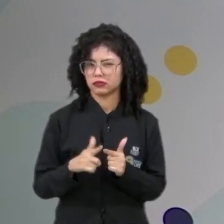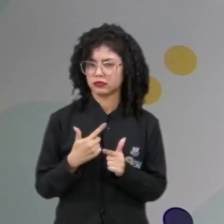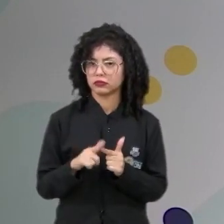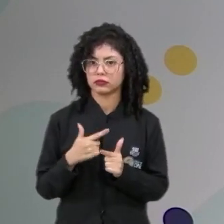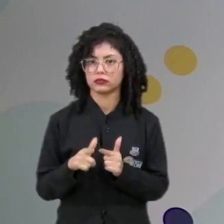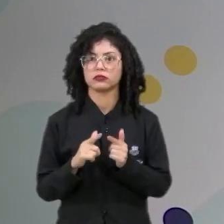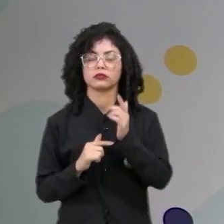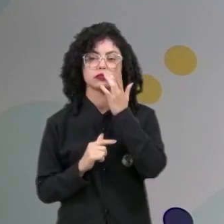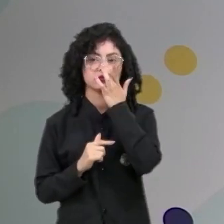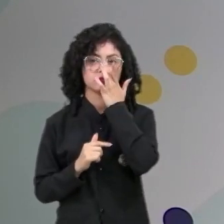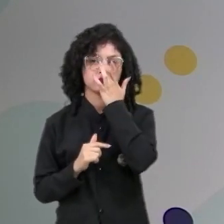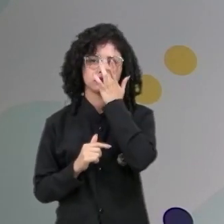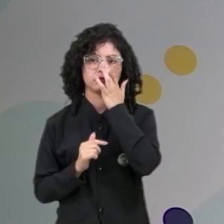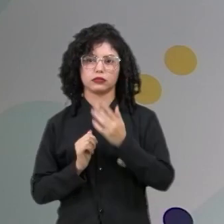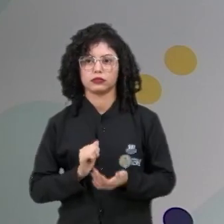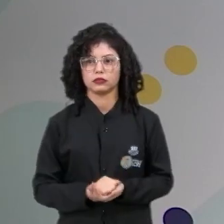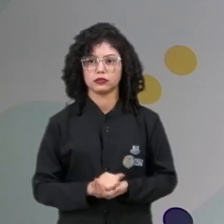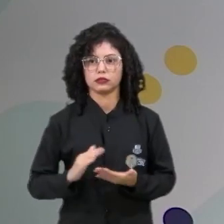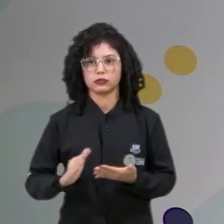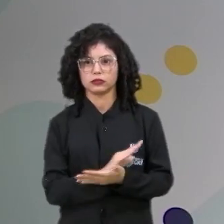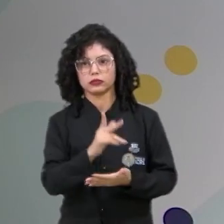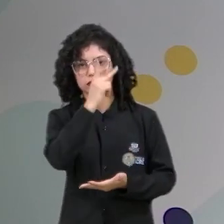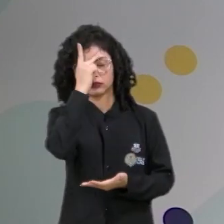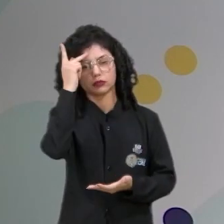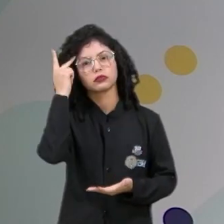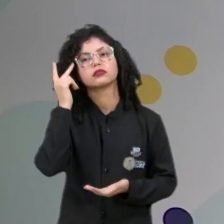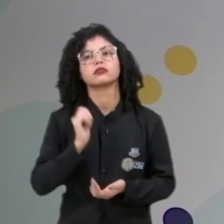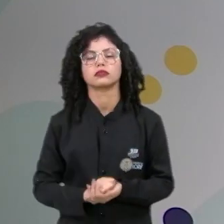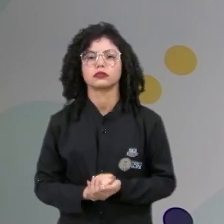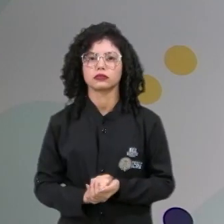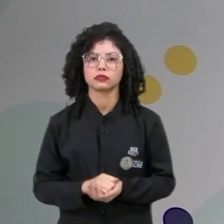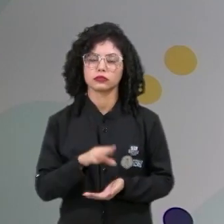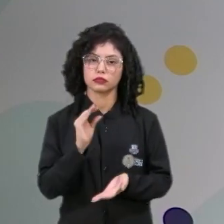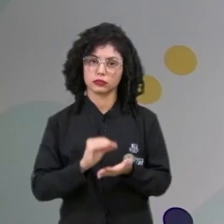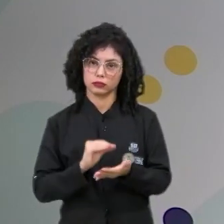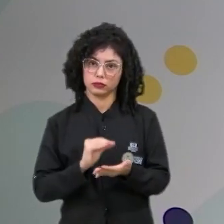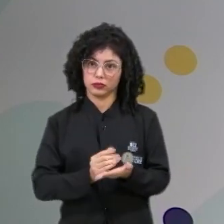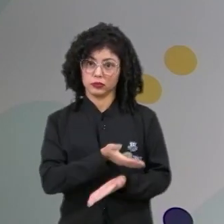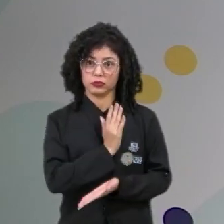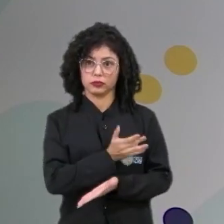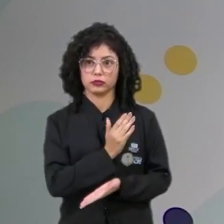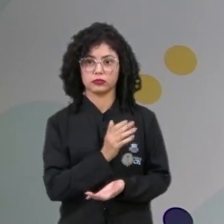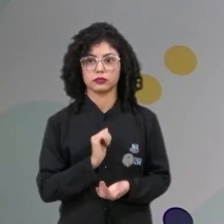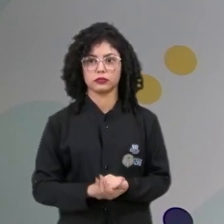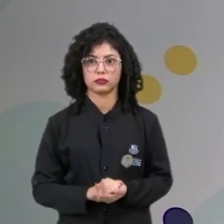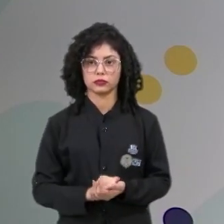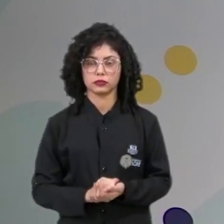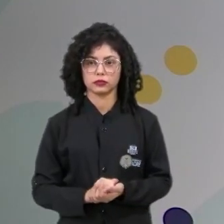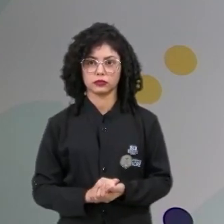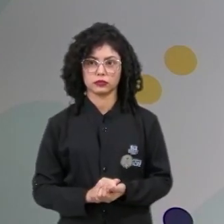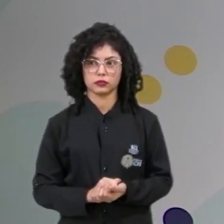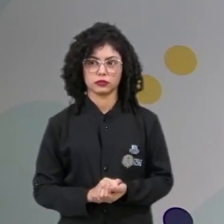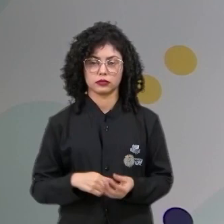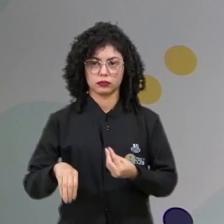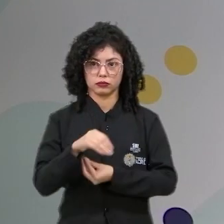defeitos, algumas pessoas nascem com anormalidades no coração, e aí há uma mistura desse